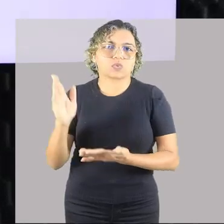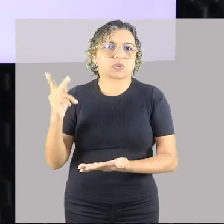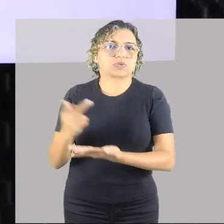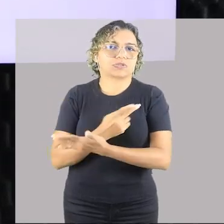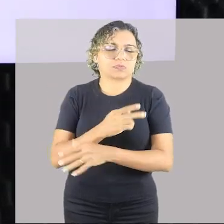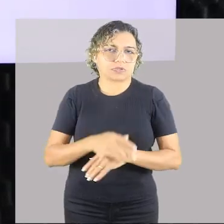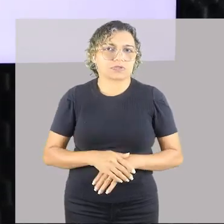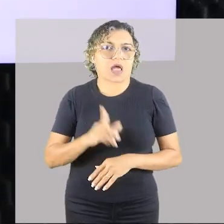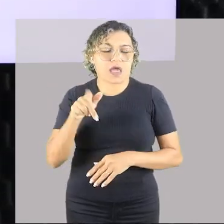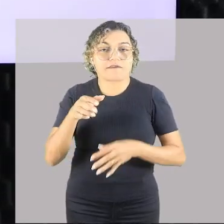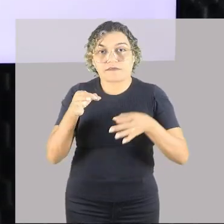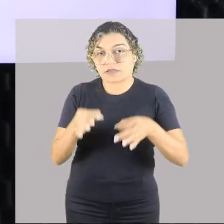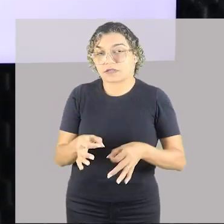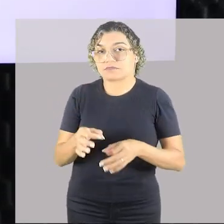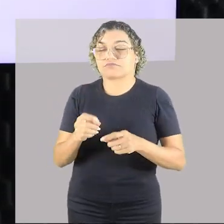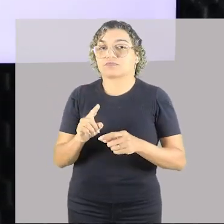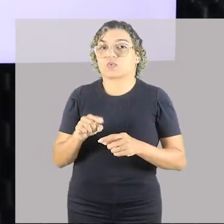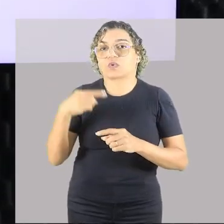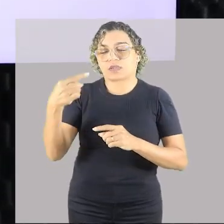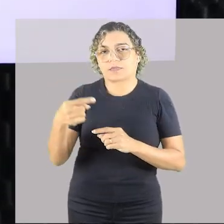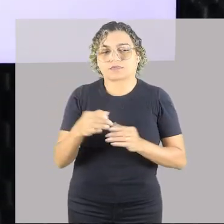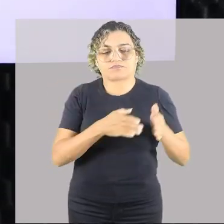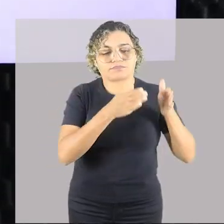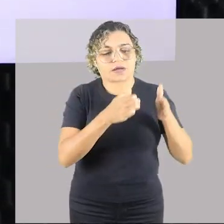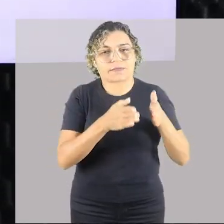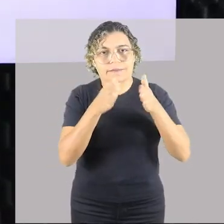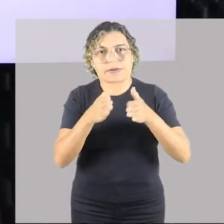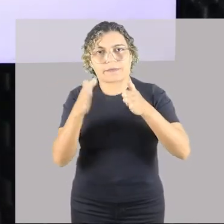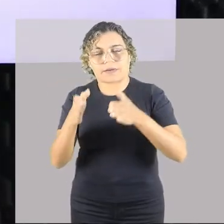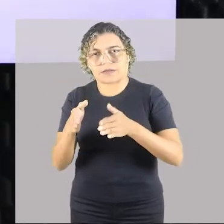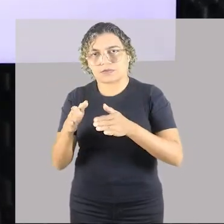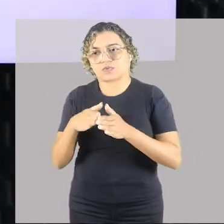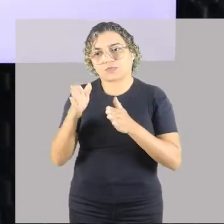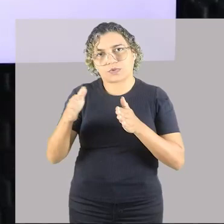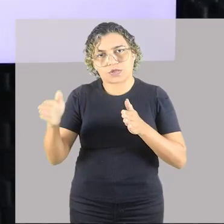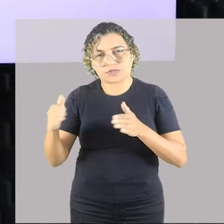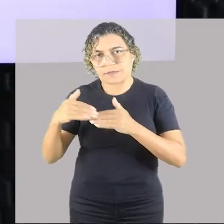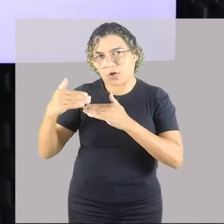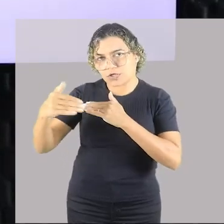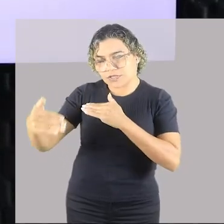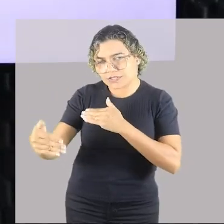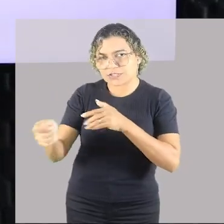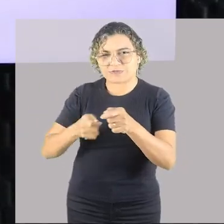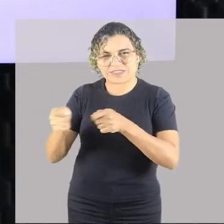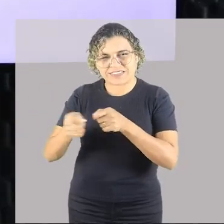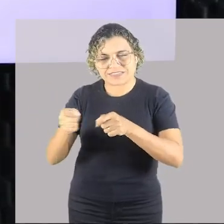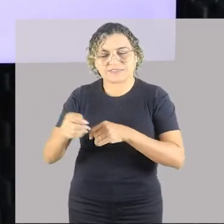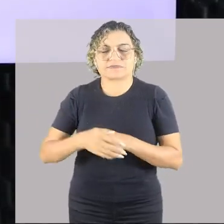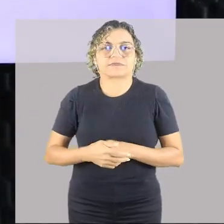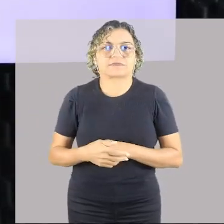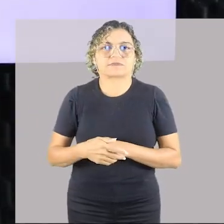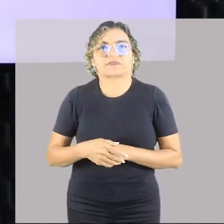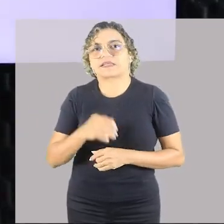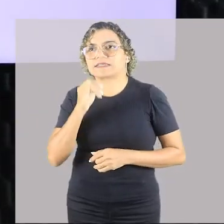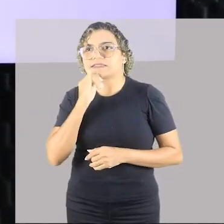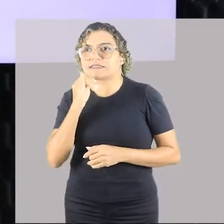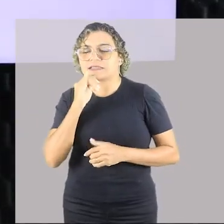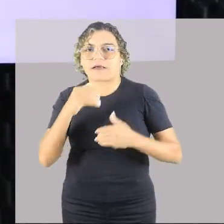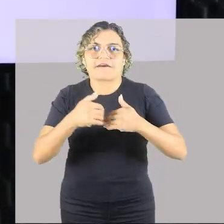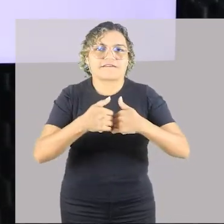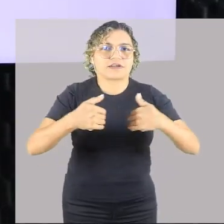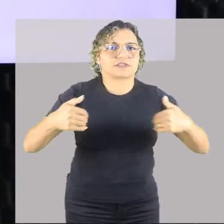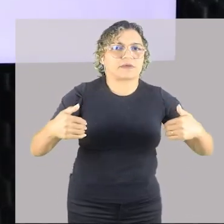atos, que serão justamente nas próximas fases do processo administrativo. Essa possibilidade de haver